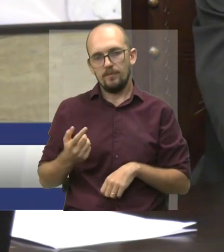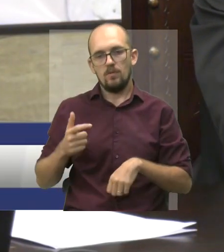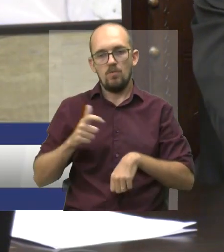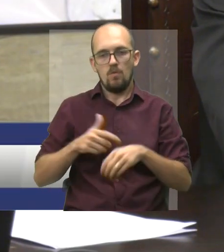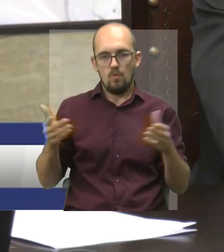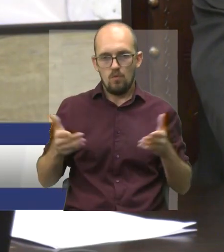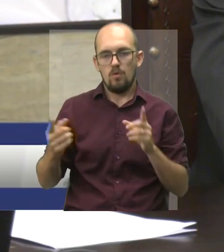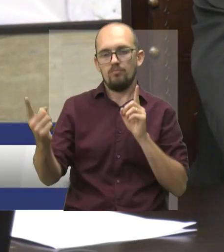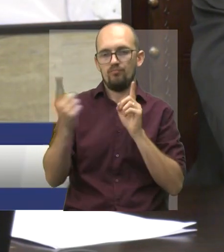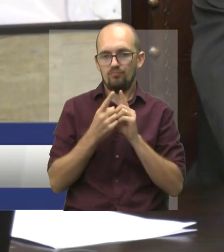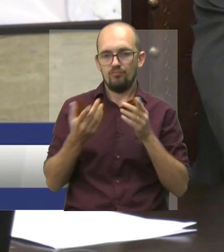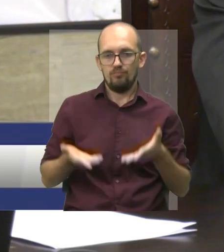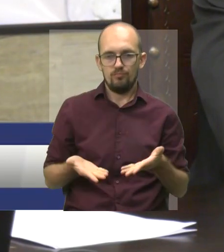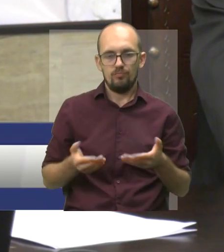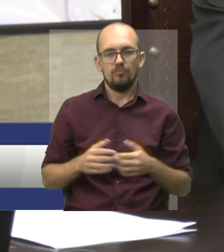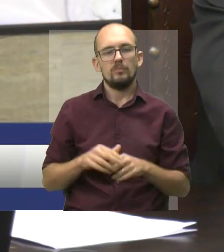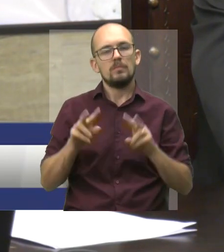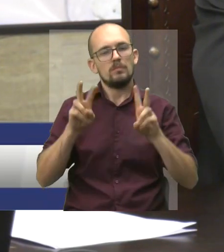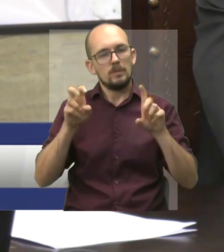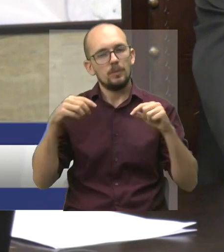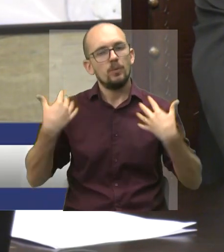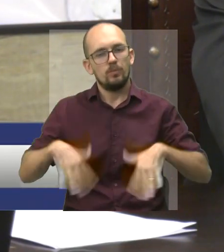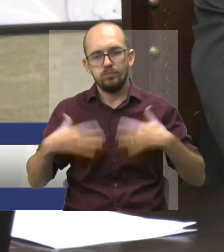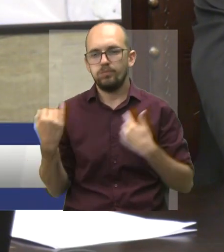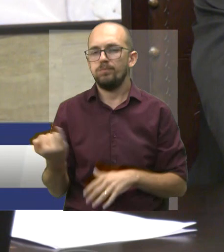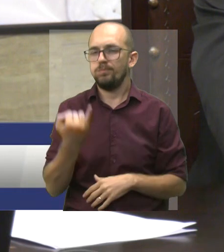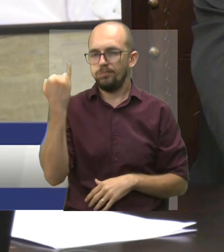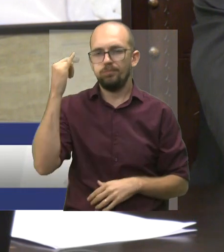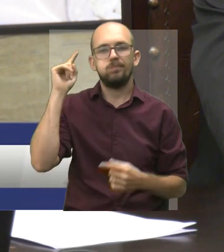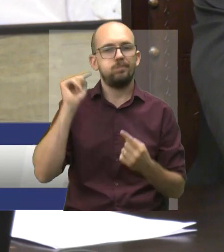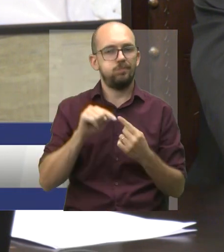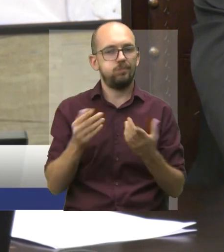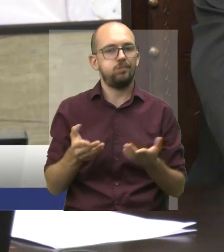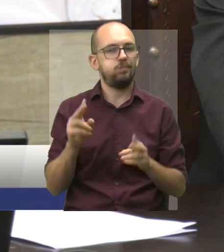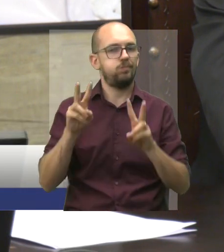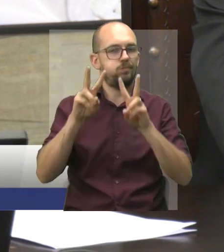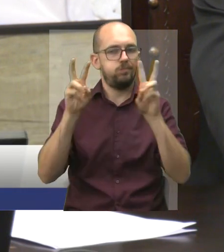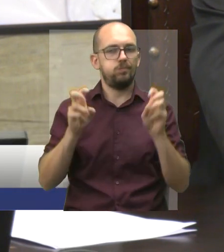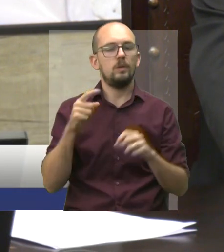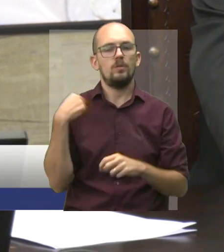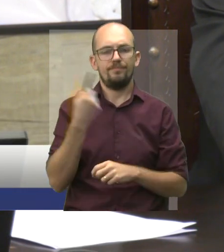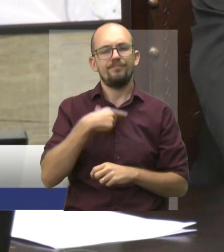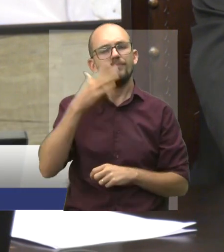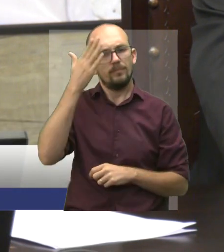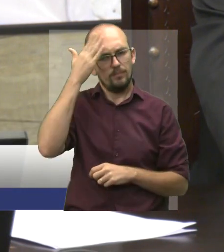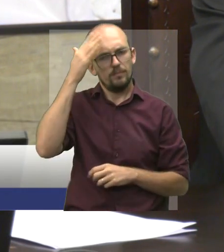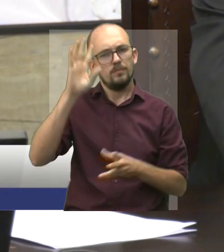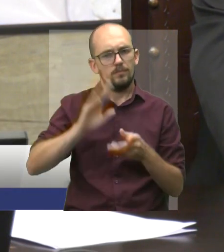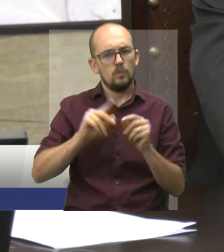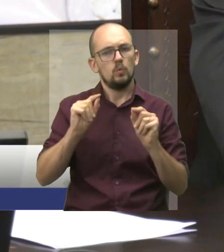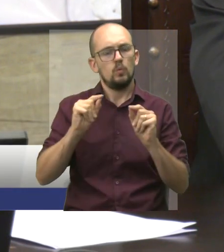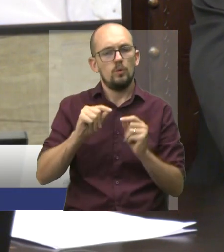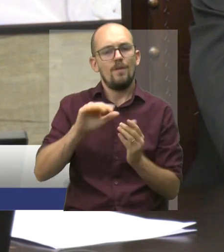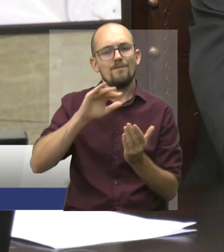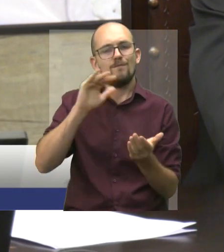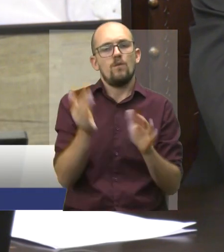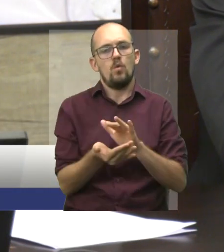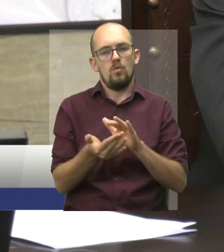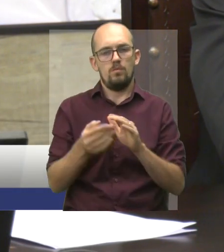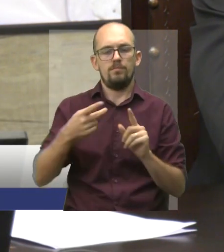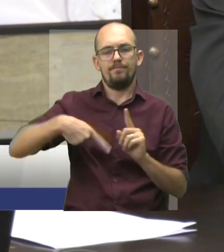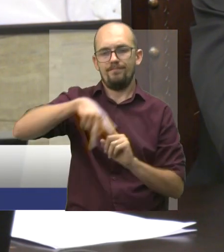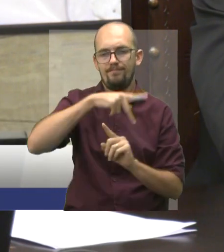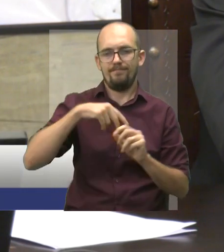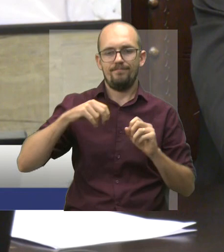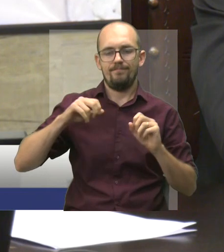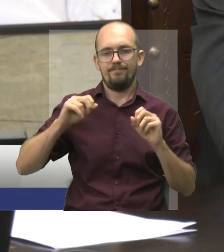da mais alta importância. Nós sabemos que a reforma da Previdência já foi,